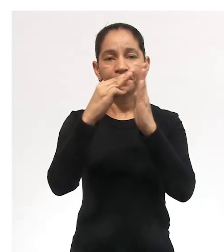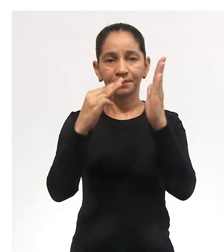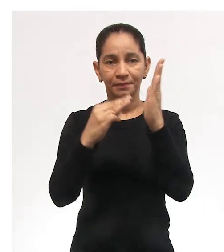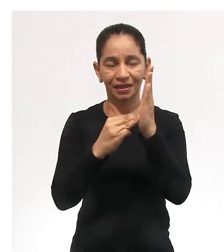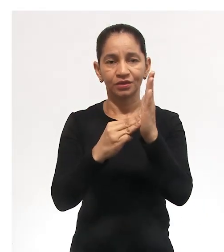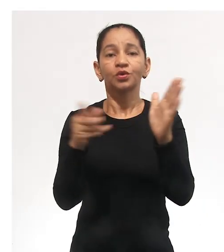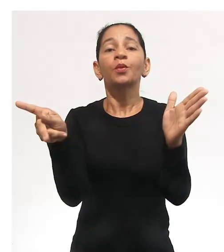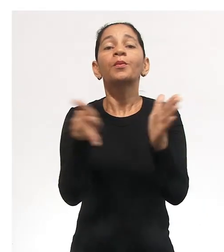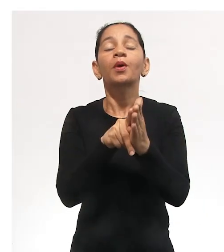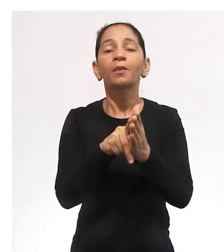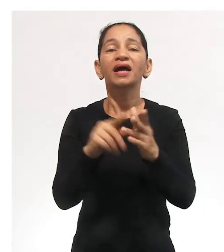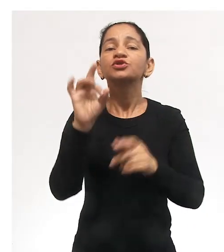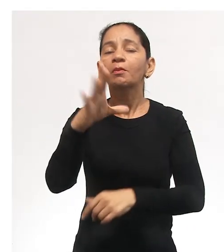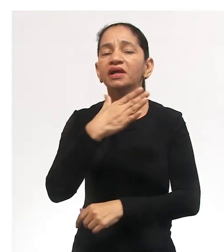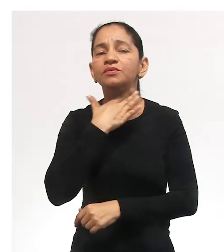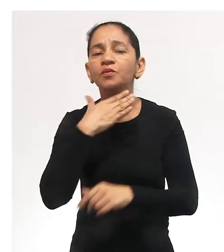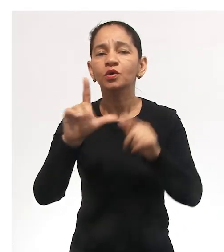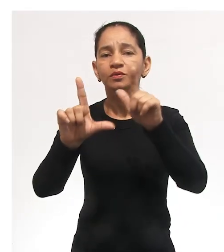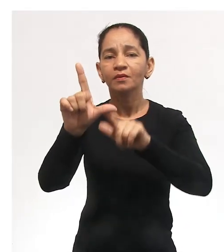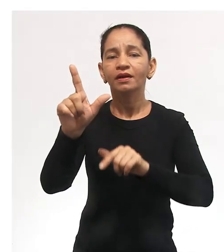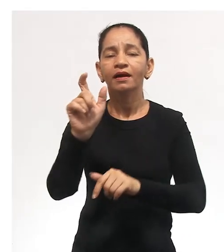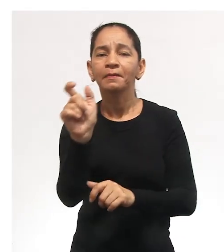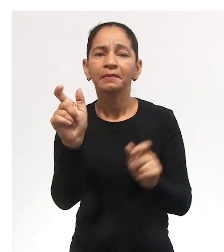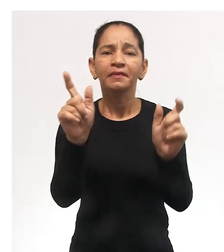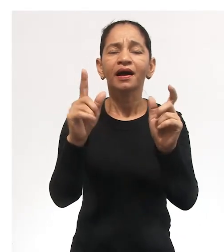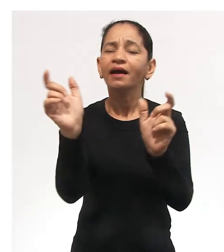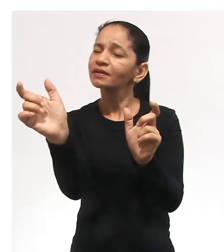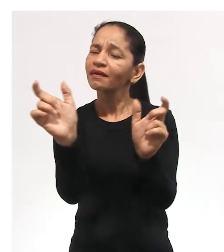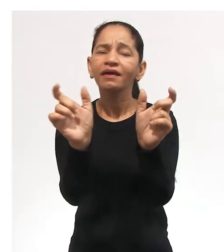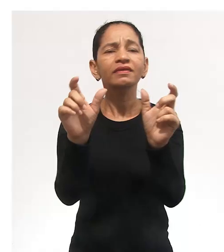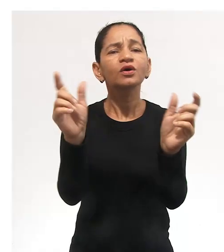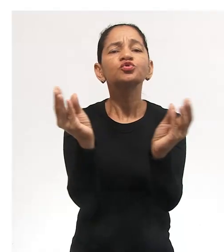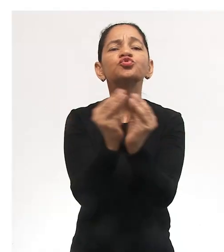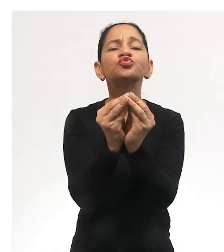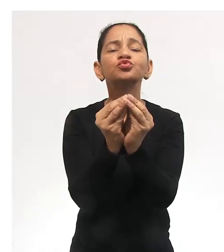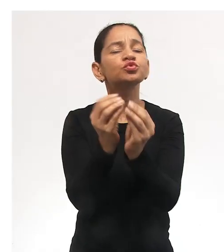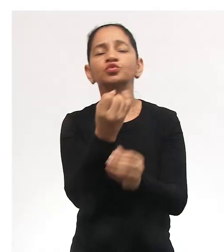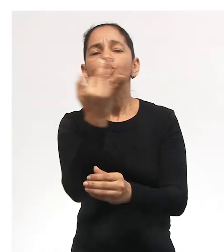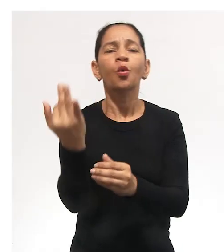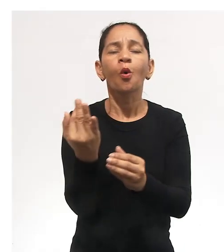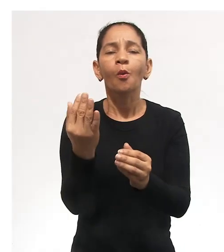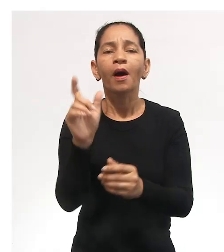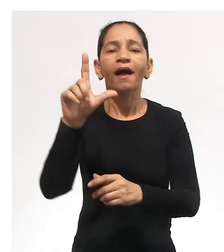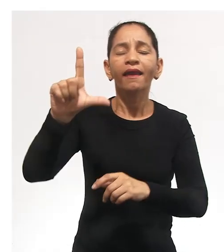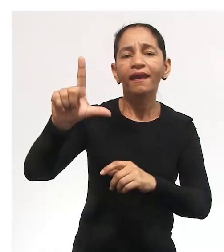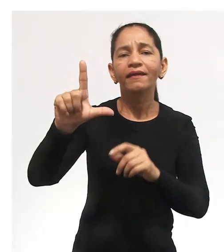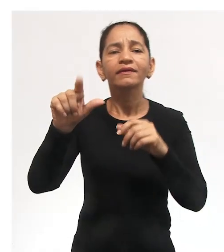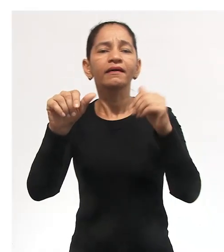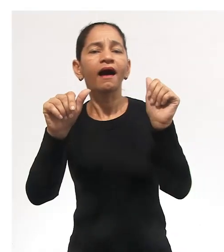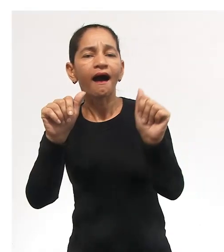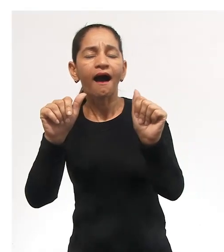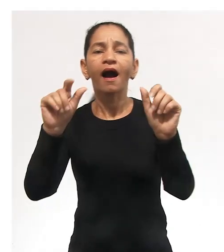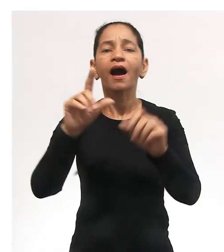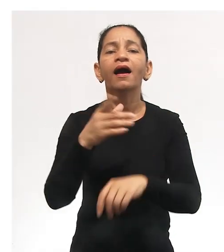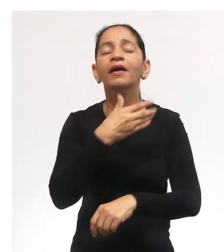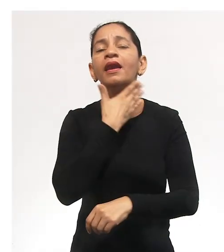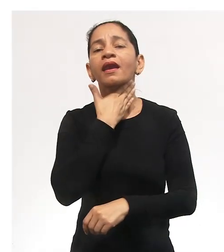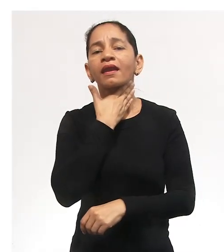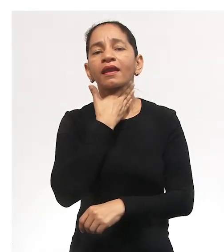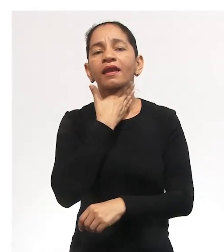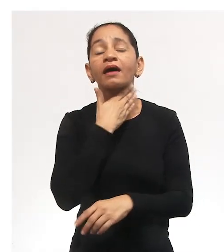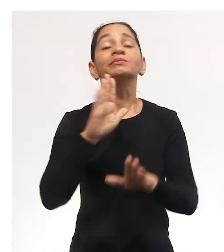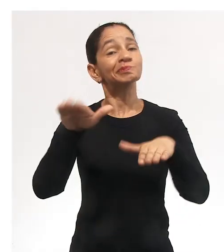O foco do aprendizado está nos sons de cada letra, em como soam isoladamente e em junção com outras